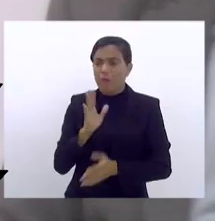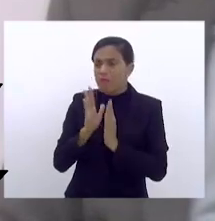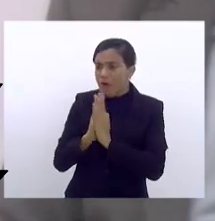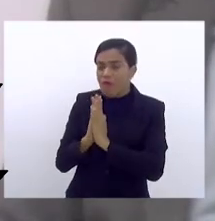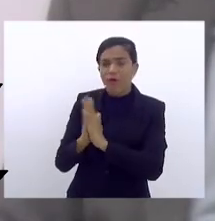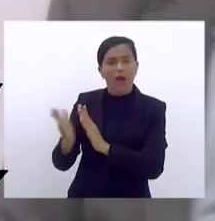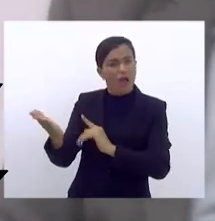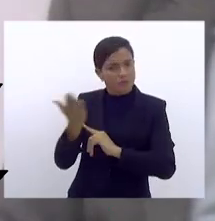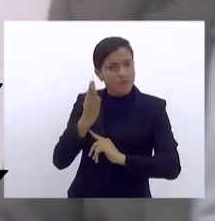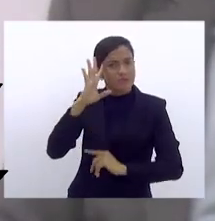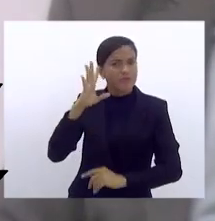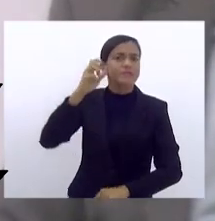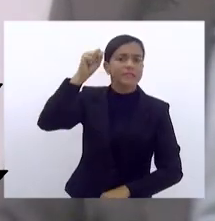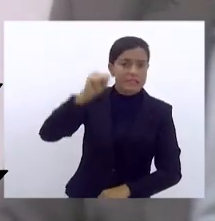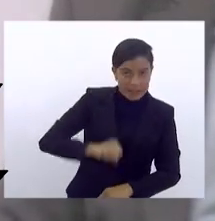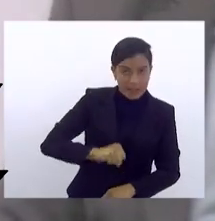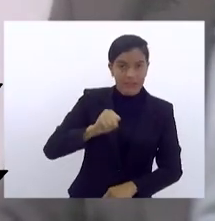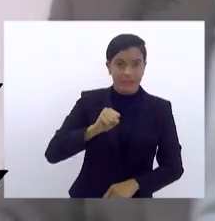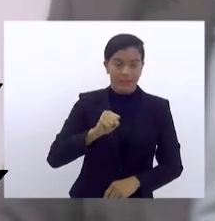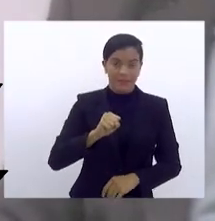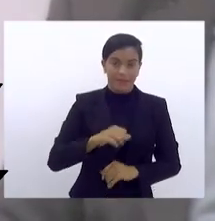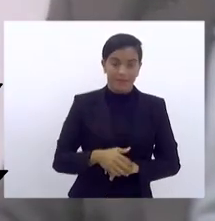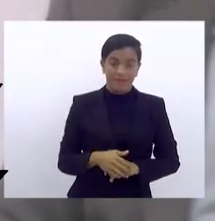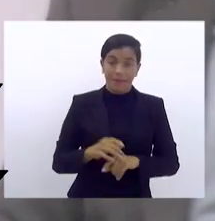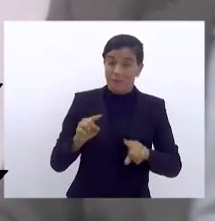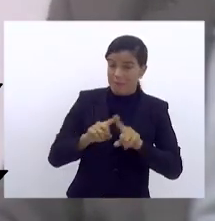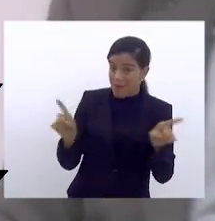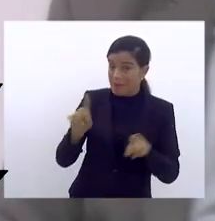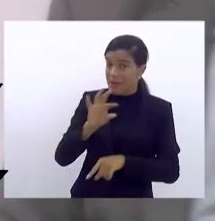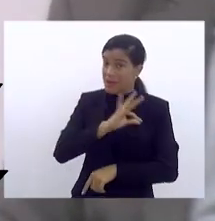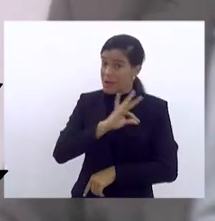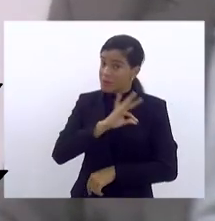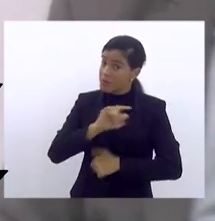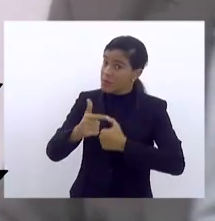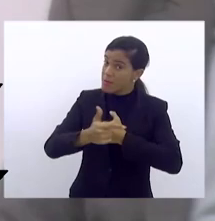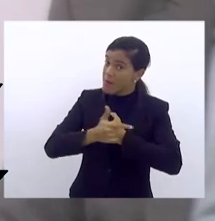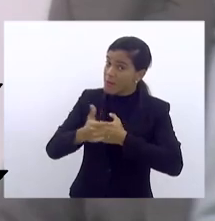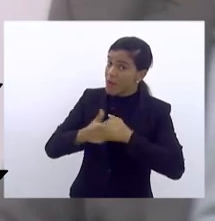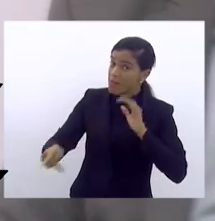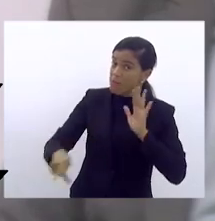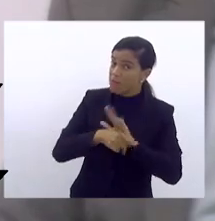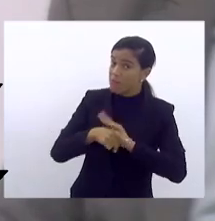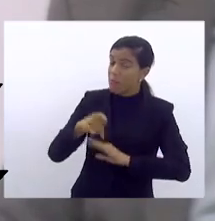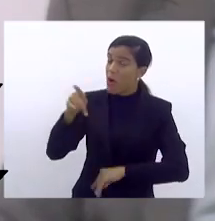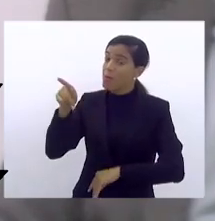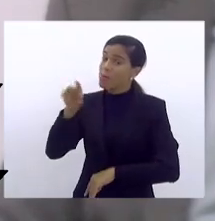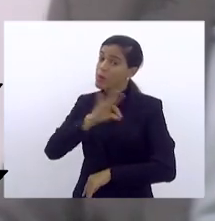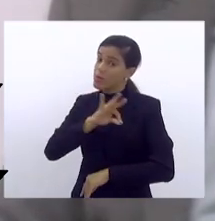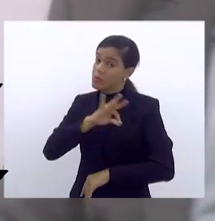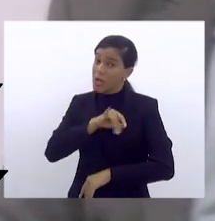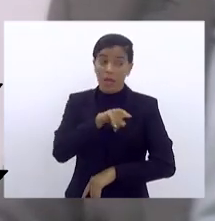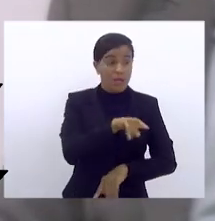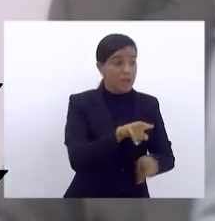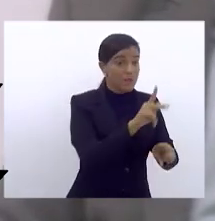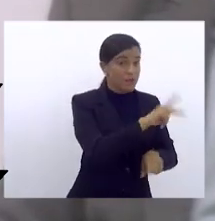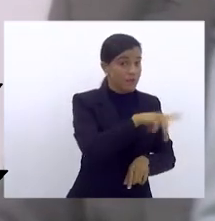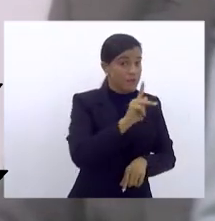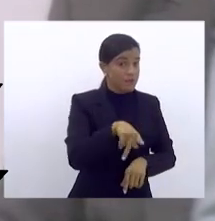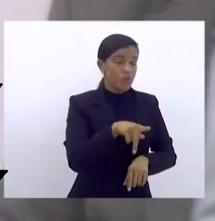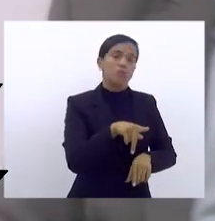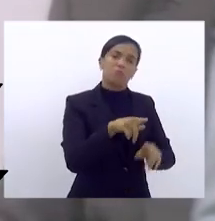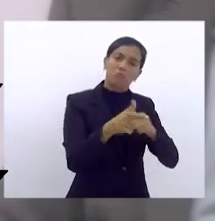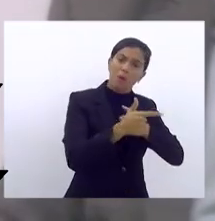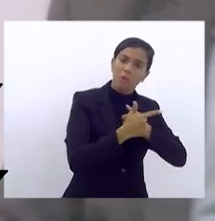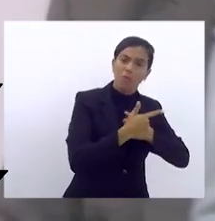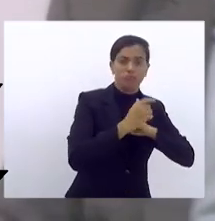o papel da violência contra as escolas mas a polícia cumprindo o papel de polícia os educadores cumprindo o papel de educadores cada um